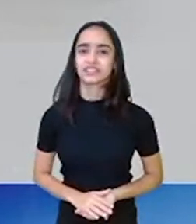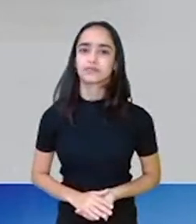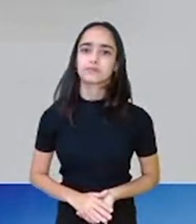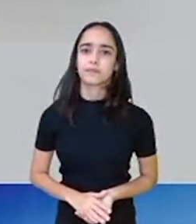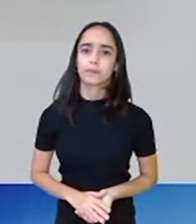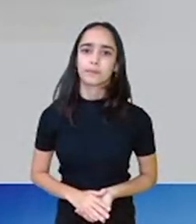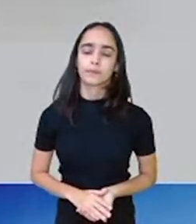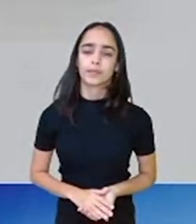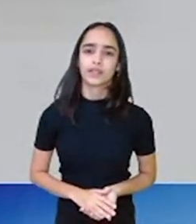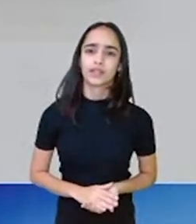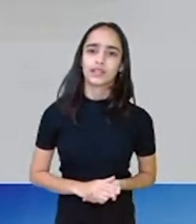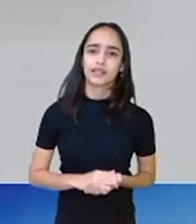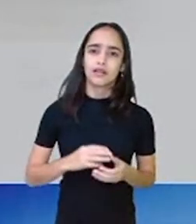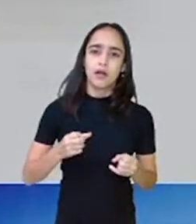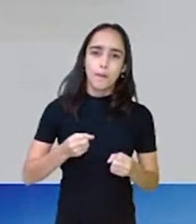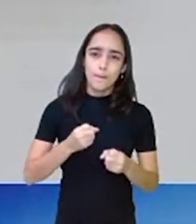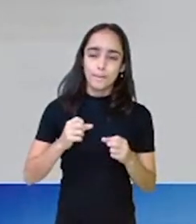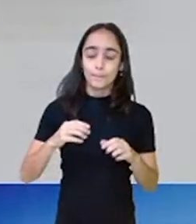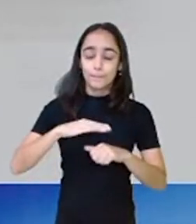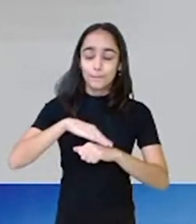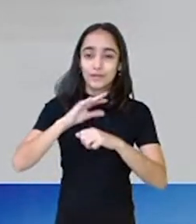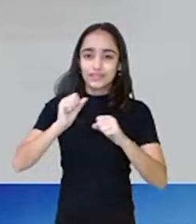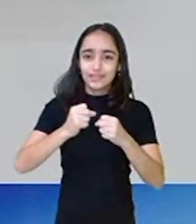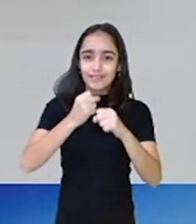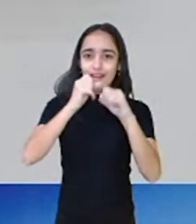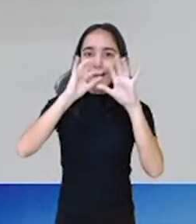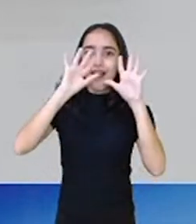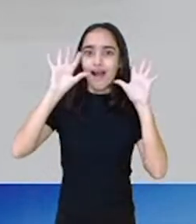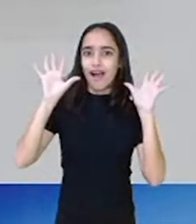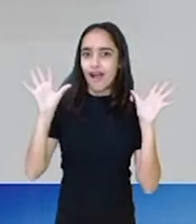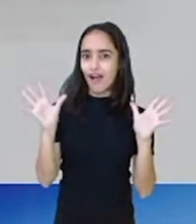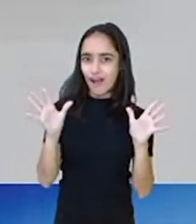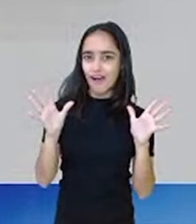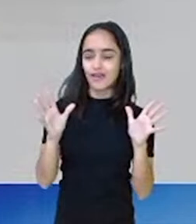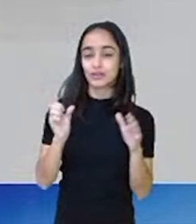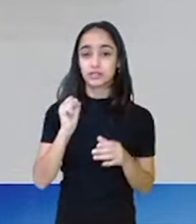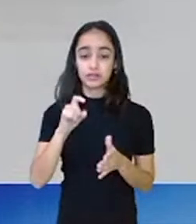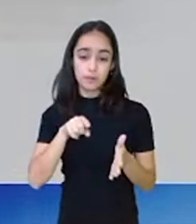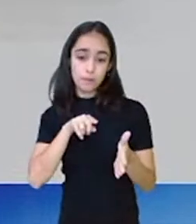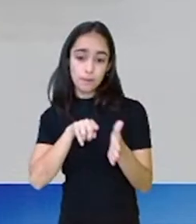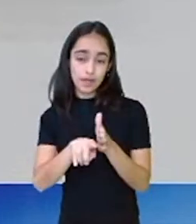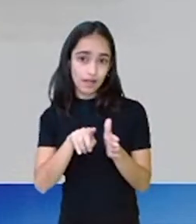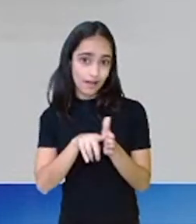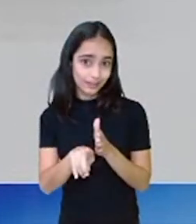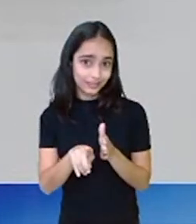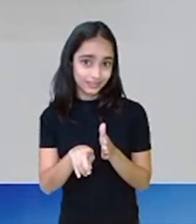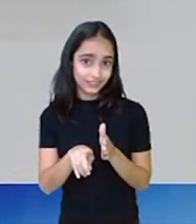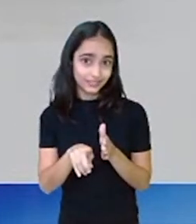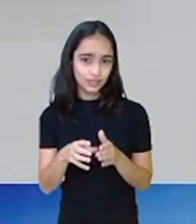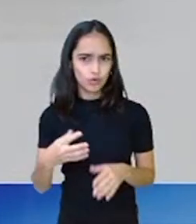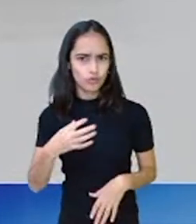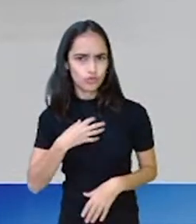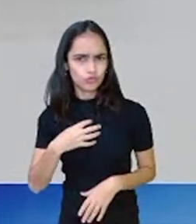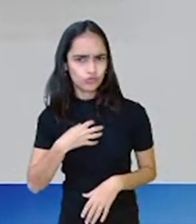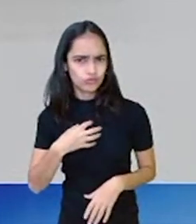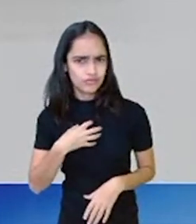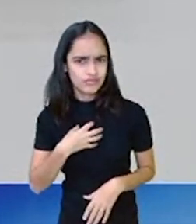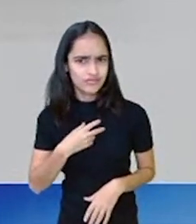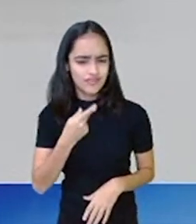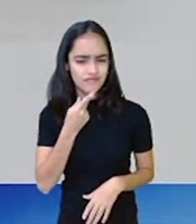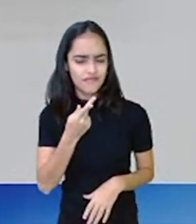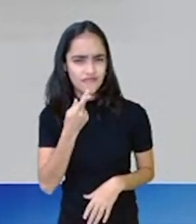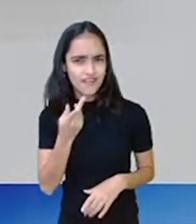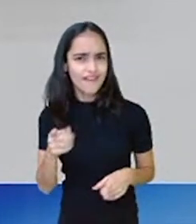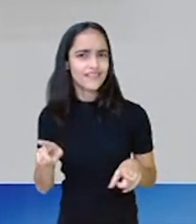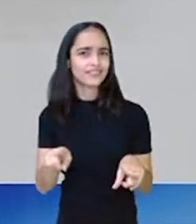Que fica mais claro quando eu faço uma pergunta, na maneira em que eu falo. Pois é, essa é a